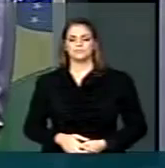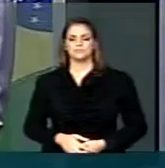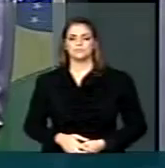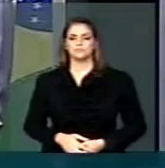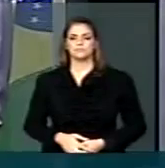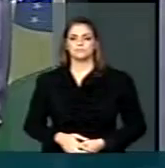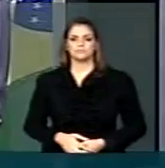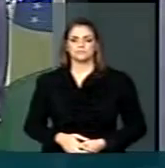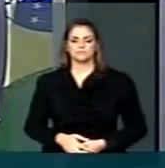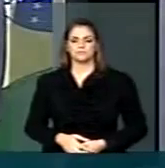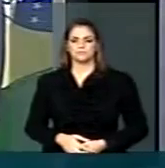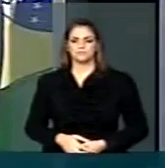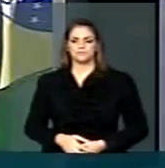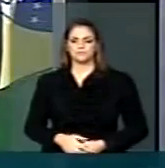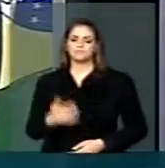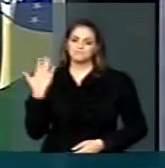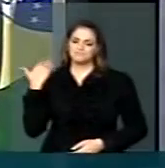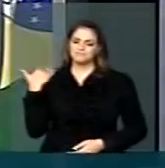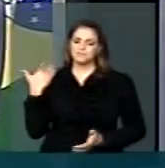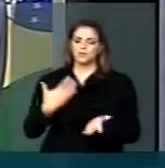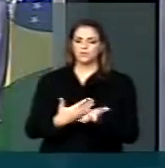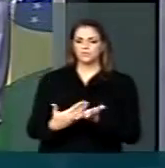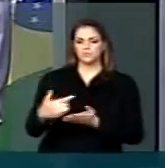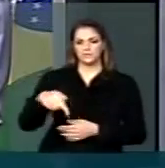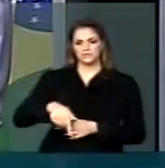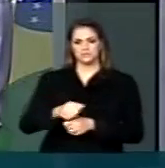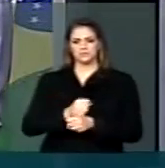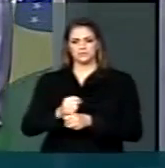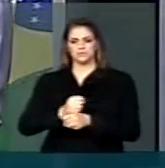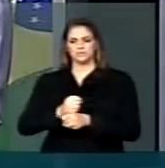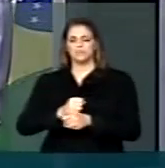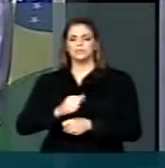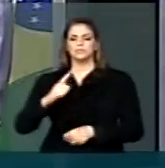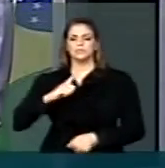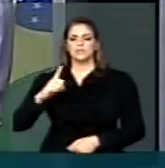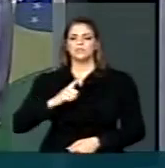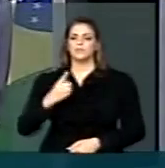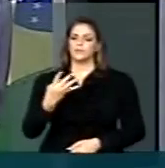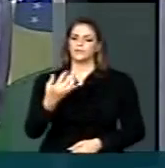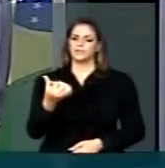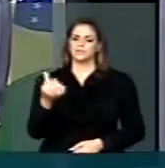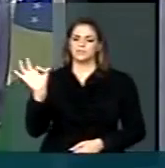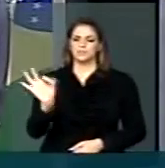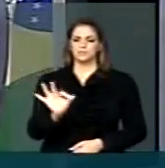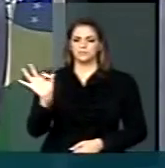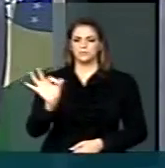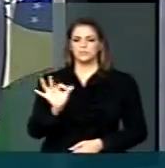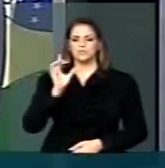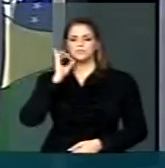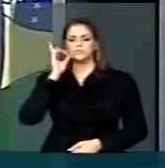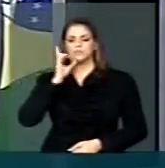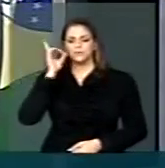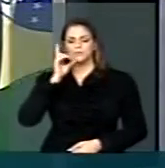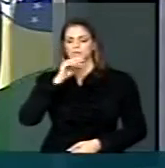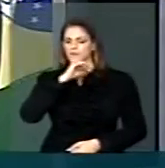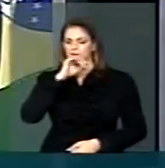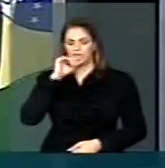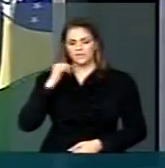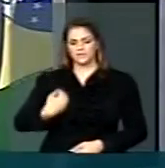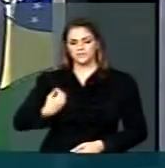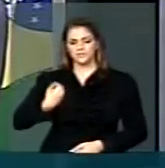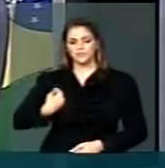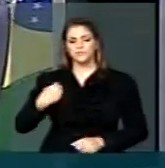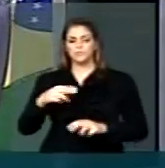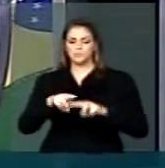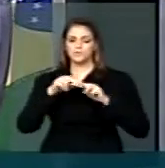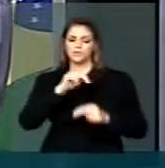do início da legislatura, ocorreu a renovação de aproximadamente 46% dos parlamentares, consideramos esta comissão